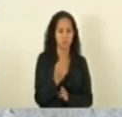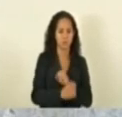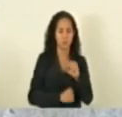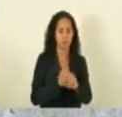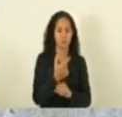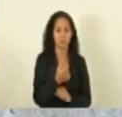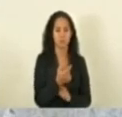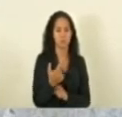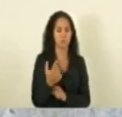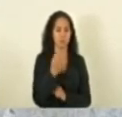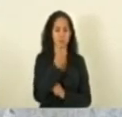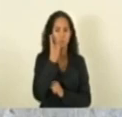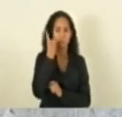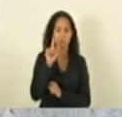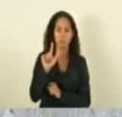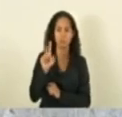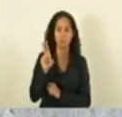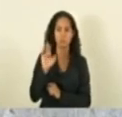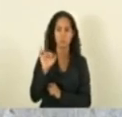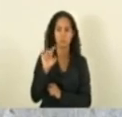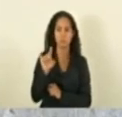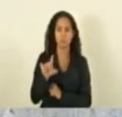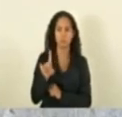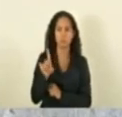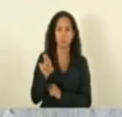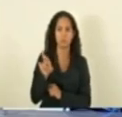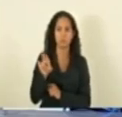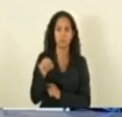42-01-2022, deputado Luiz Durão.